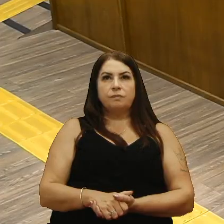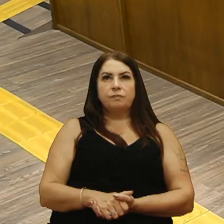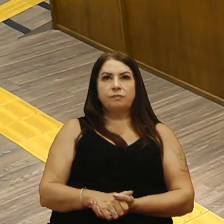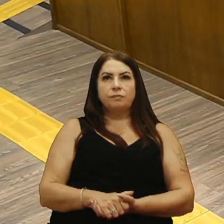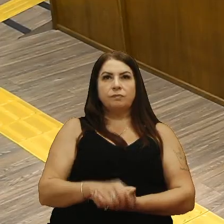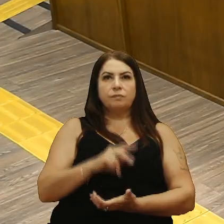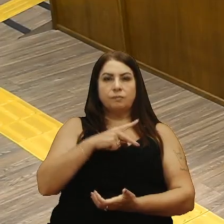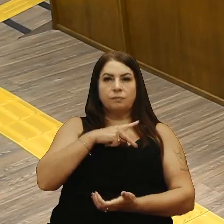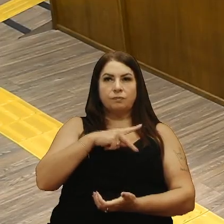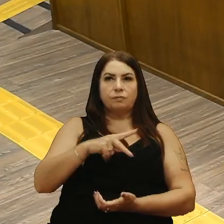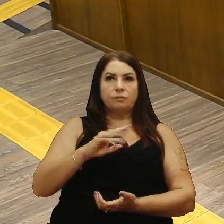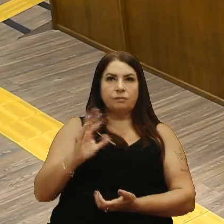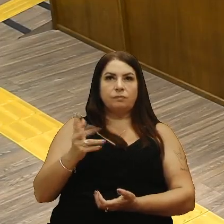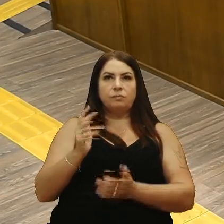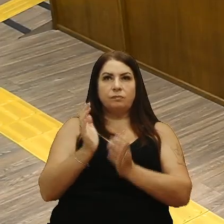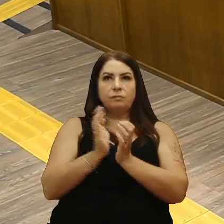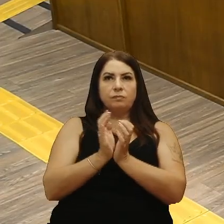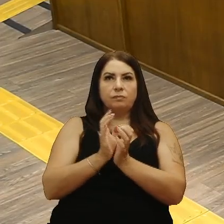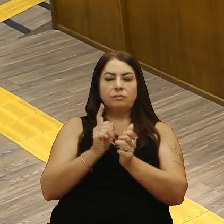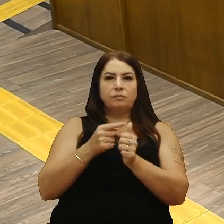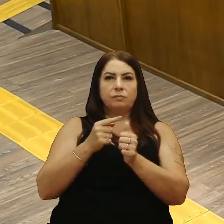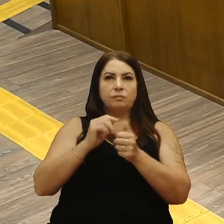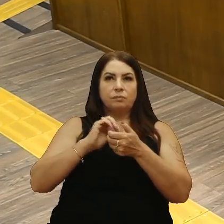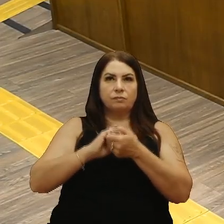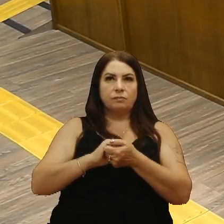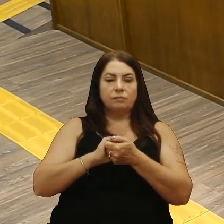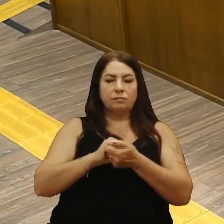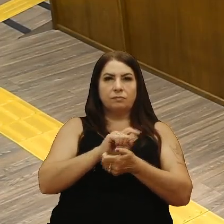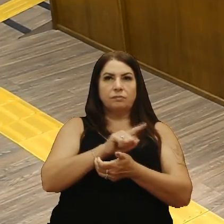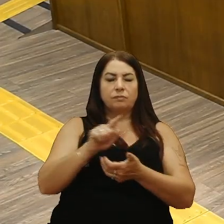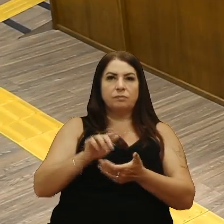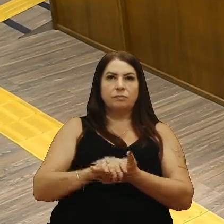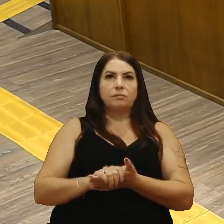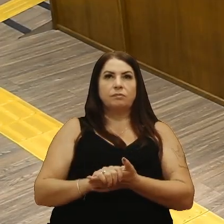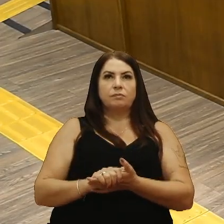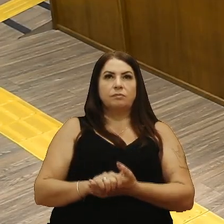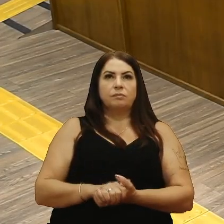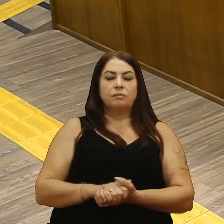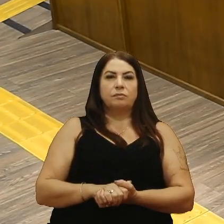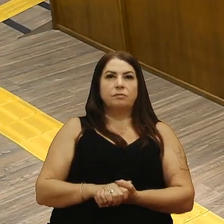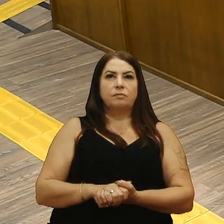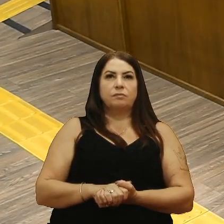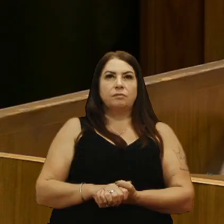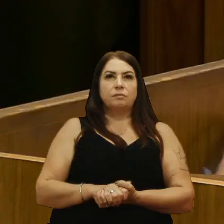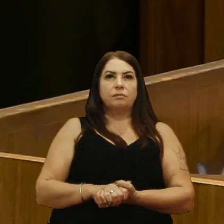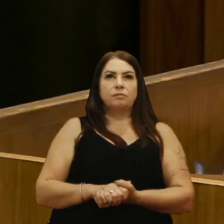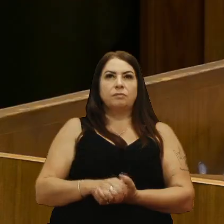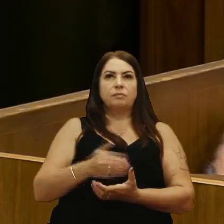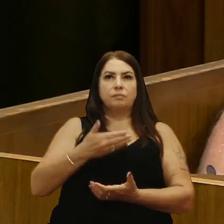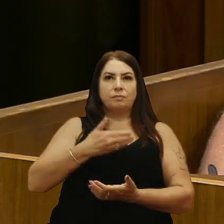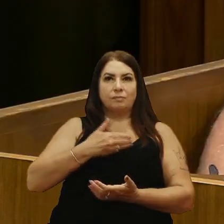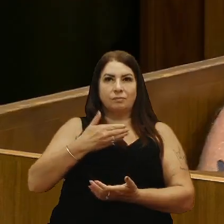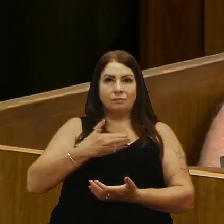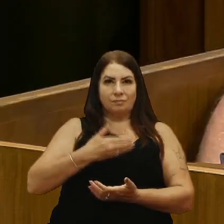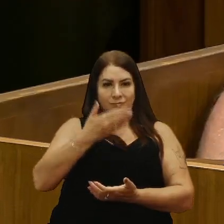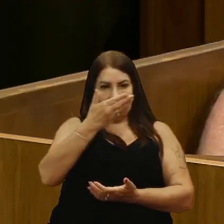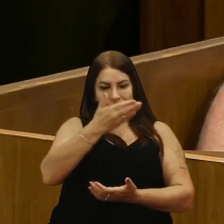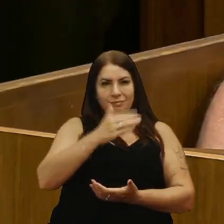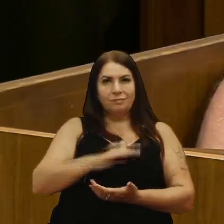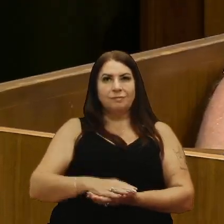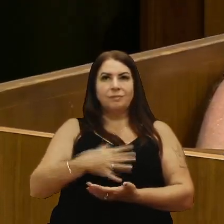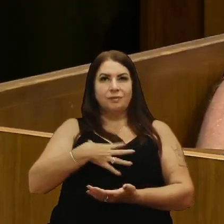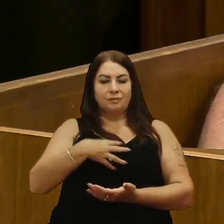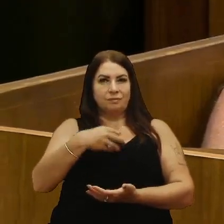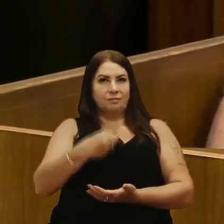Senhor presidente, nobres colegas, primeiro quero saudar a visita do Daltro Bertucci, meu grande amigo,